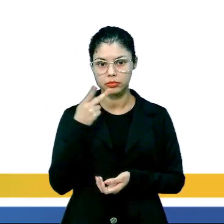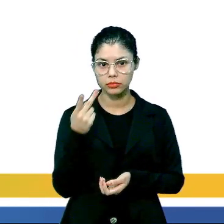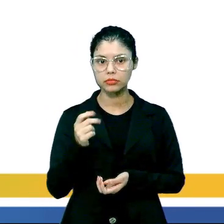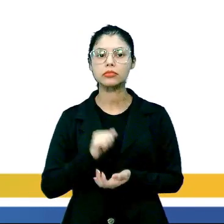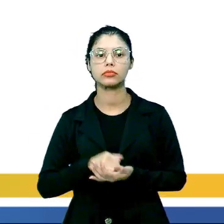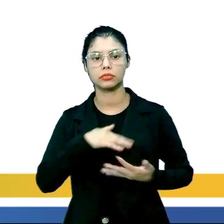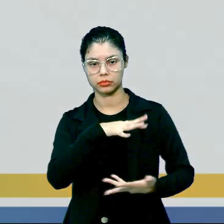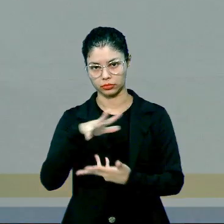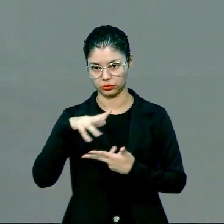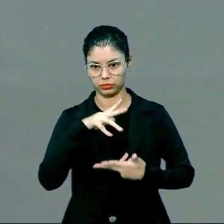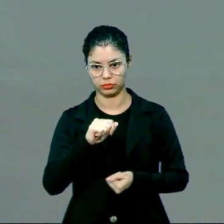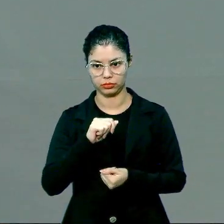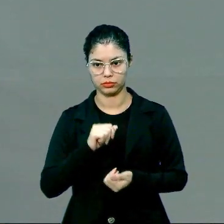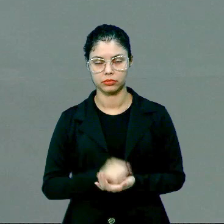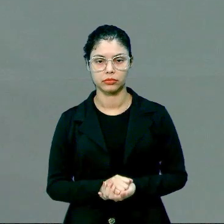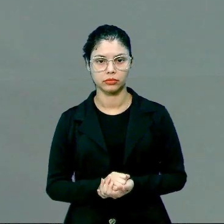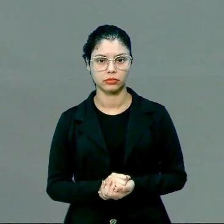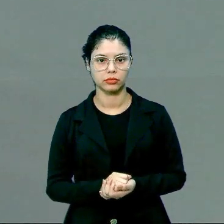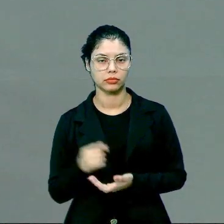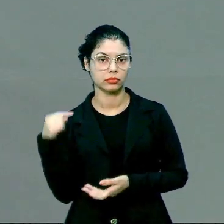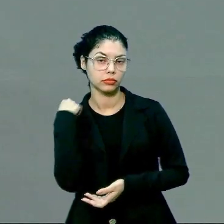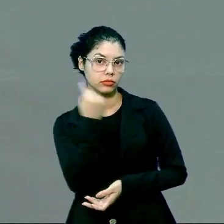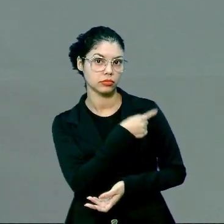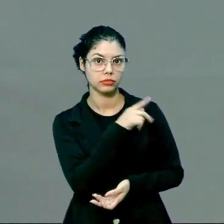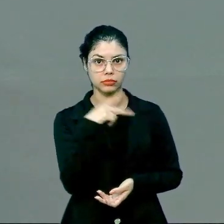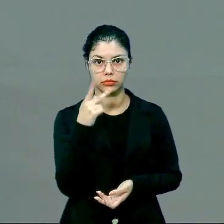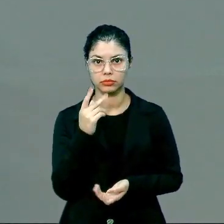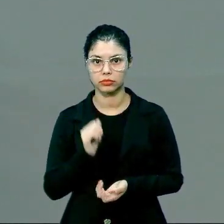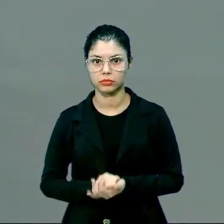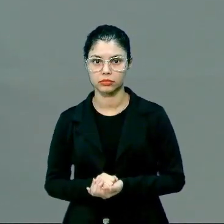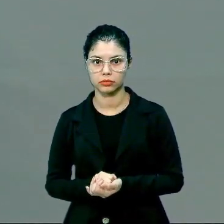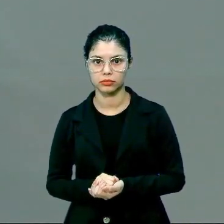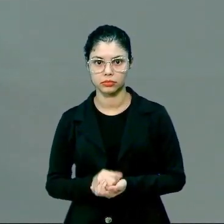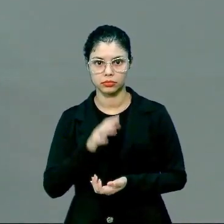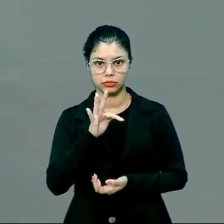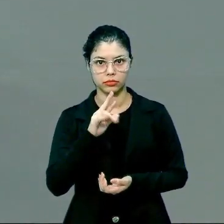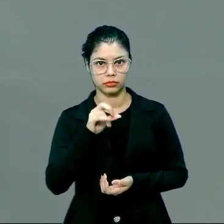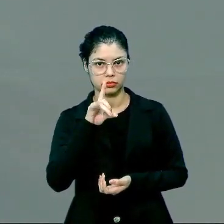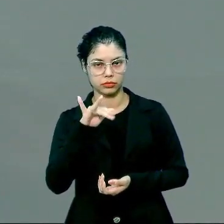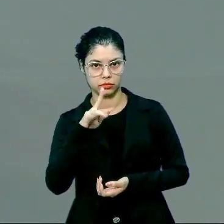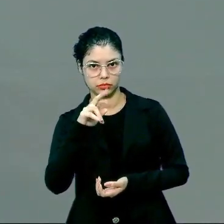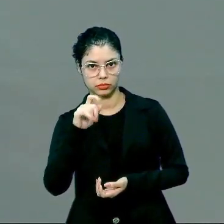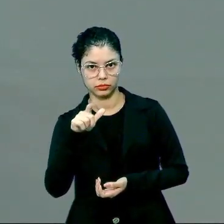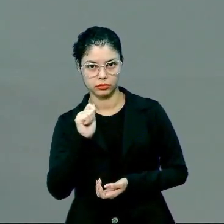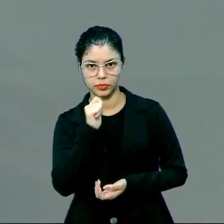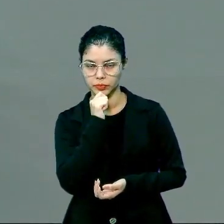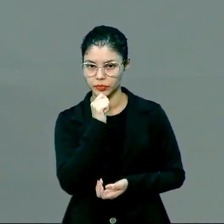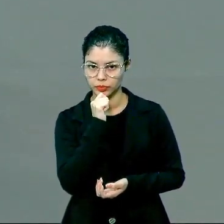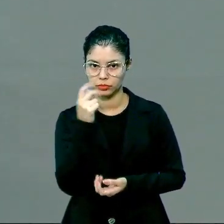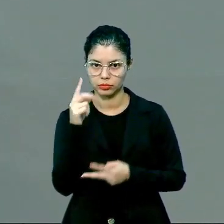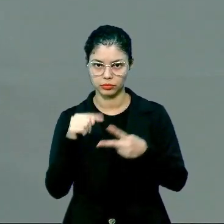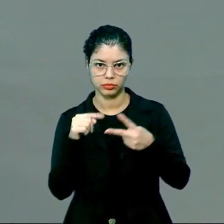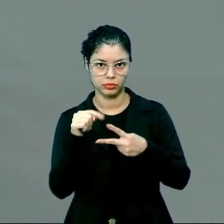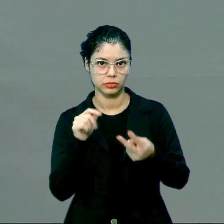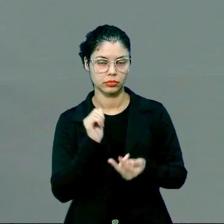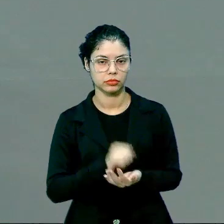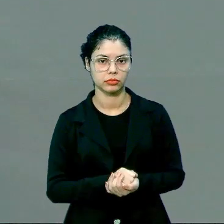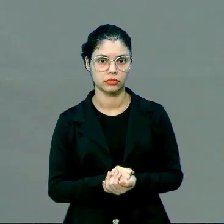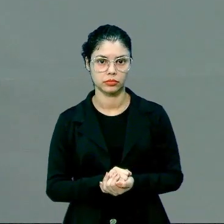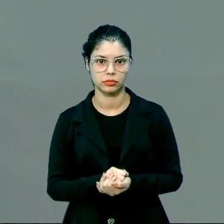de globalização, nós estamos falando fundamentalmente de duas coisas. Uma,